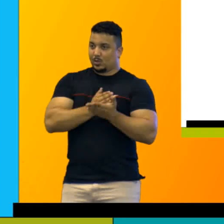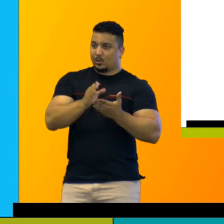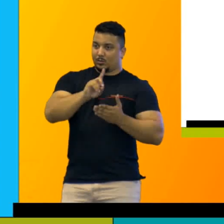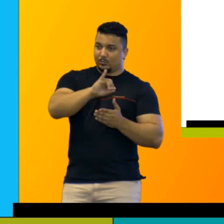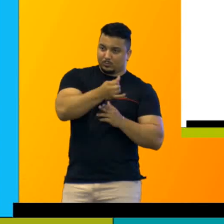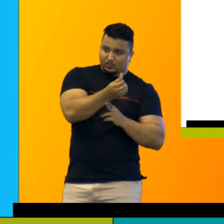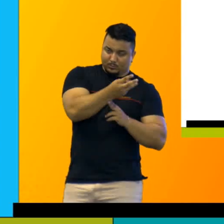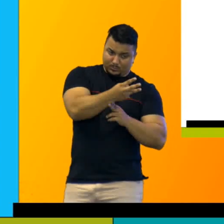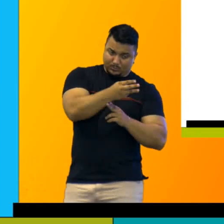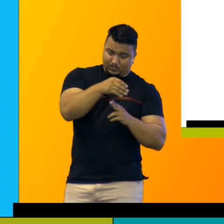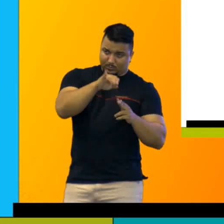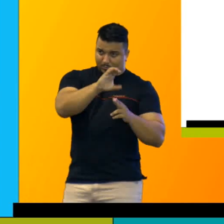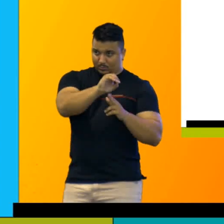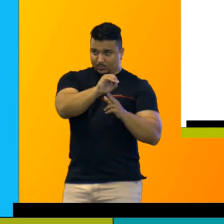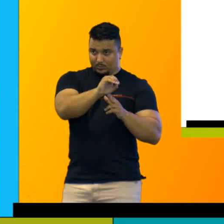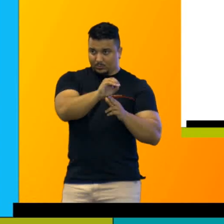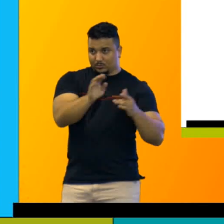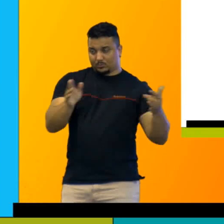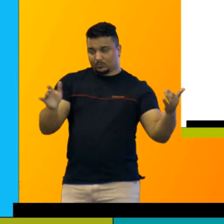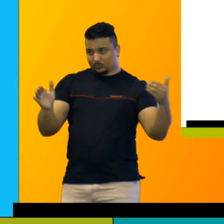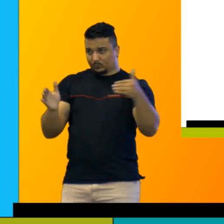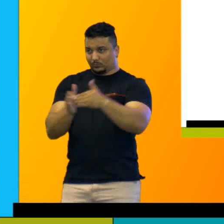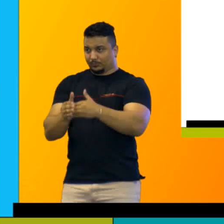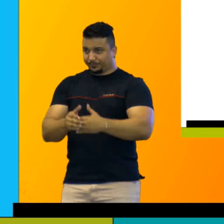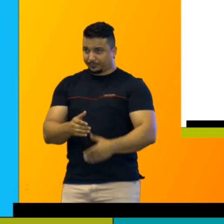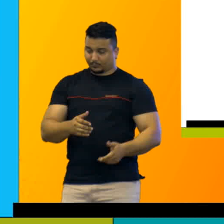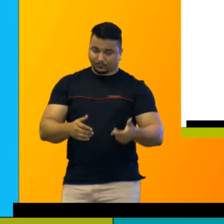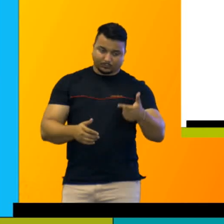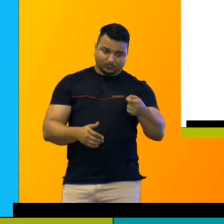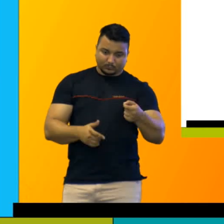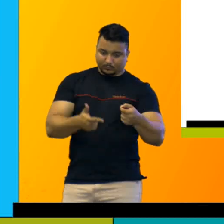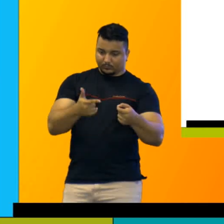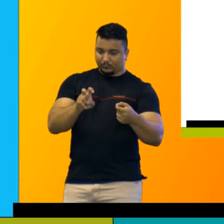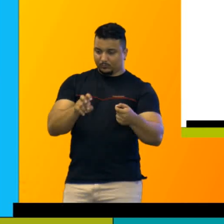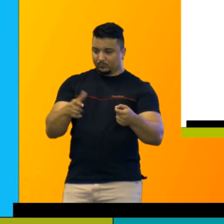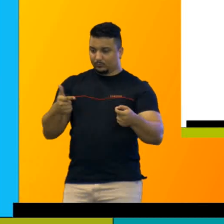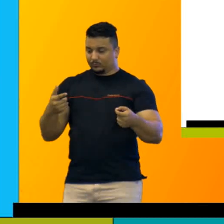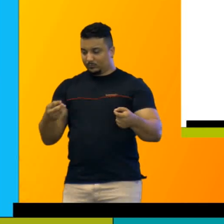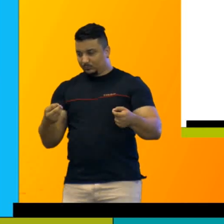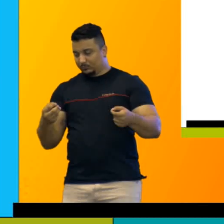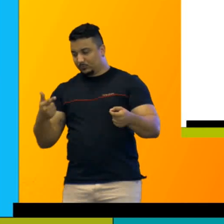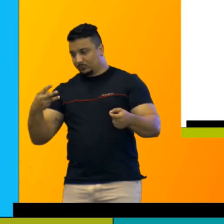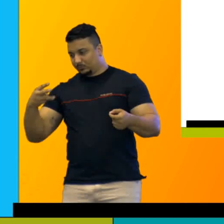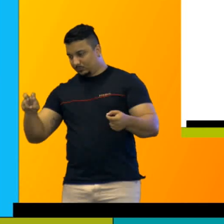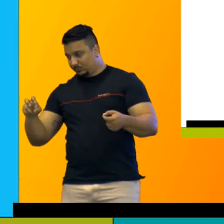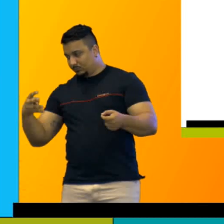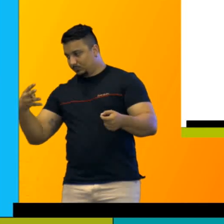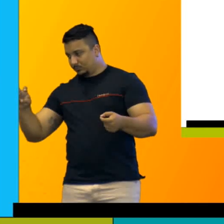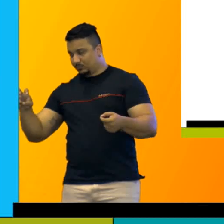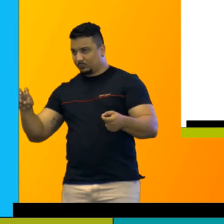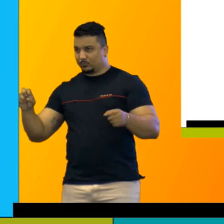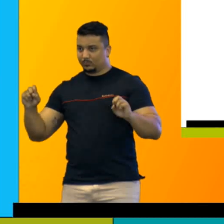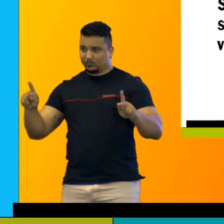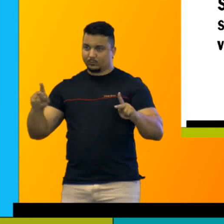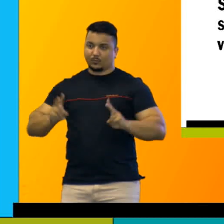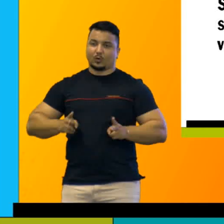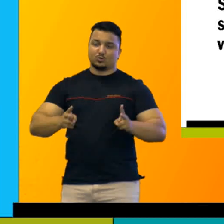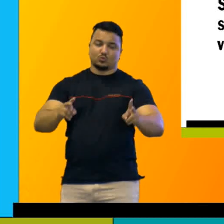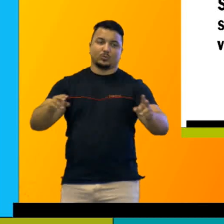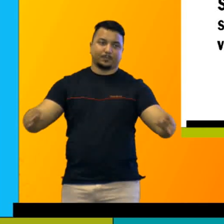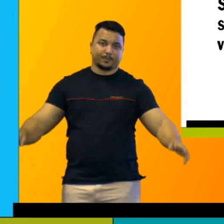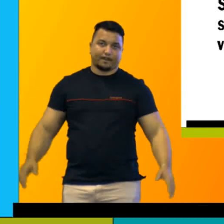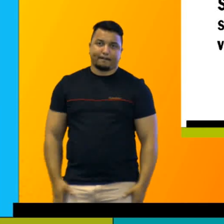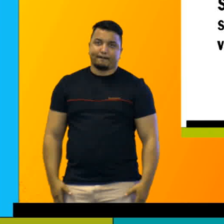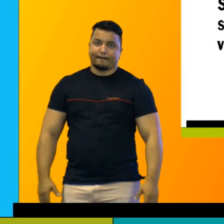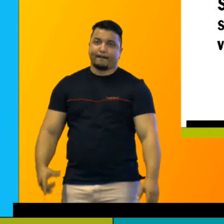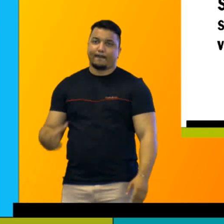maio. Perfeito? 20, 25, 20, 35, 45. Vamos para frente.